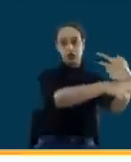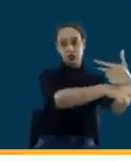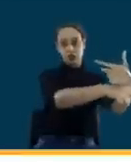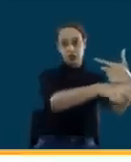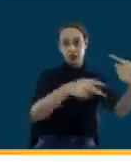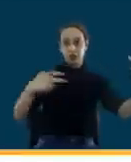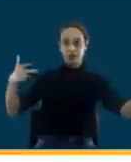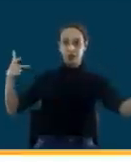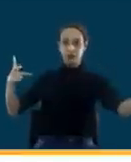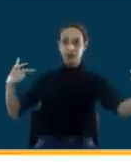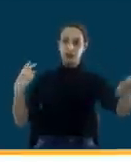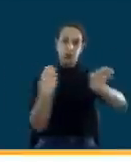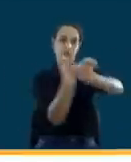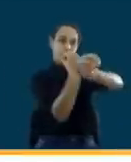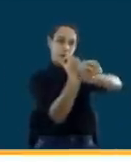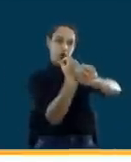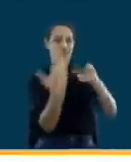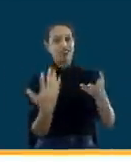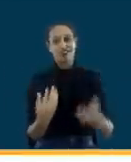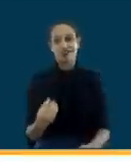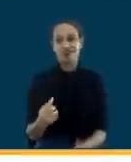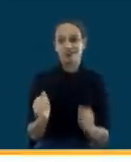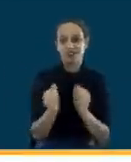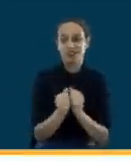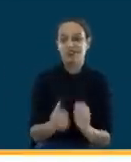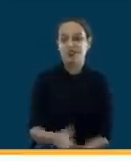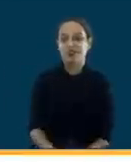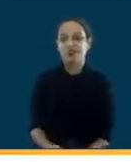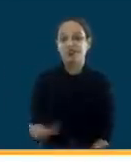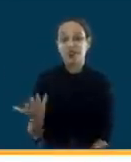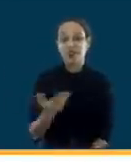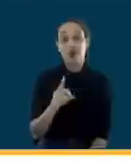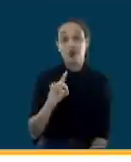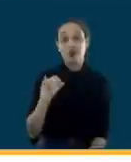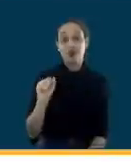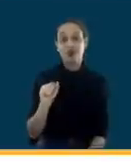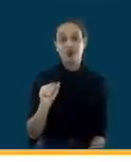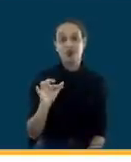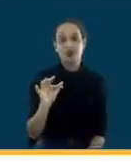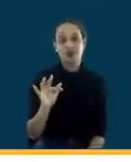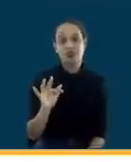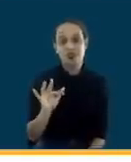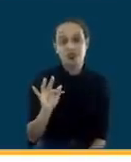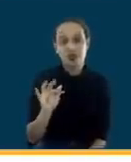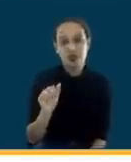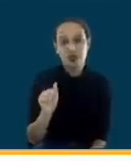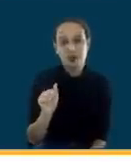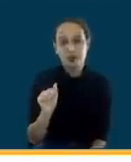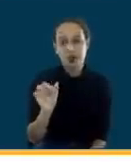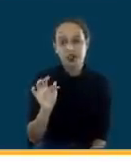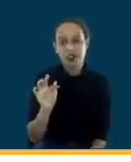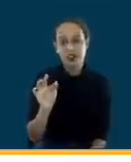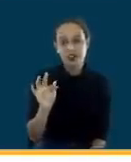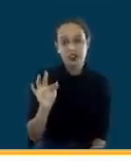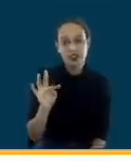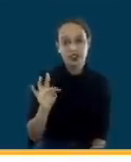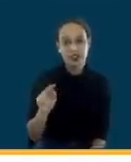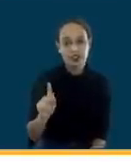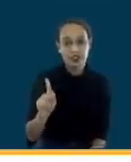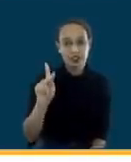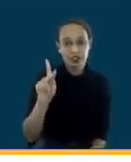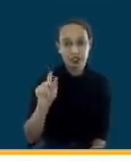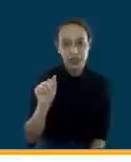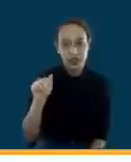dia da Pachamama, né? Seria bom lembrar disso, né? É o dia da Pachamama, né? Pachamama, Pacha vem